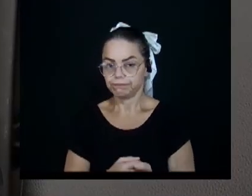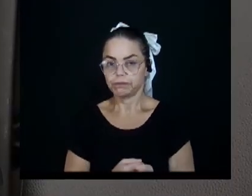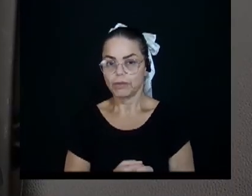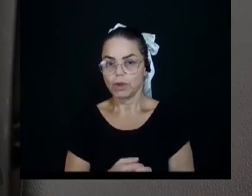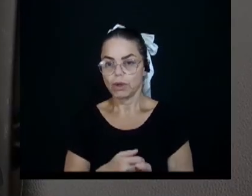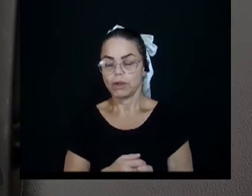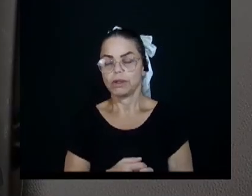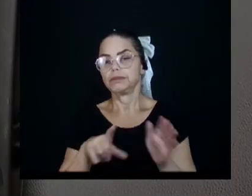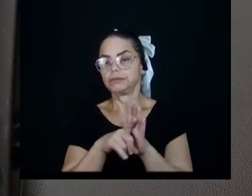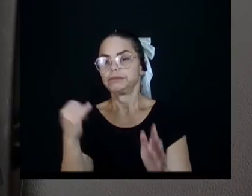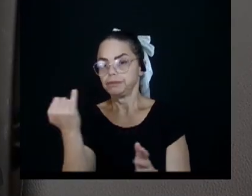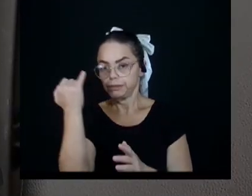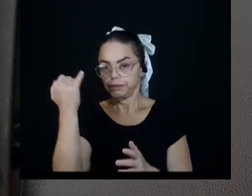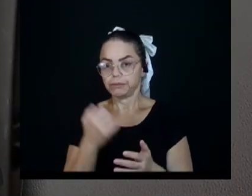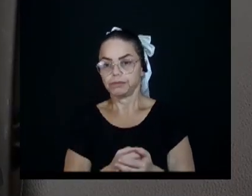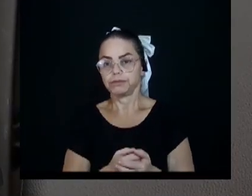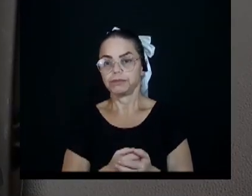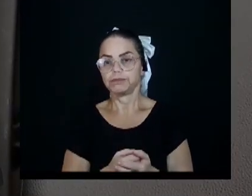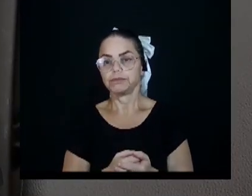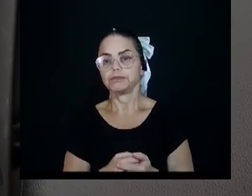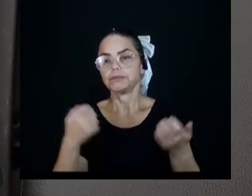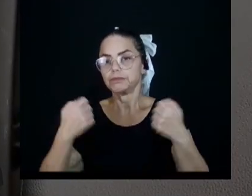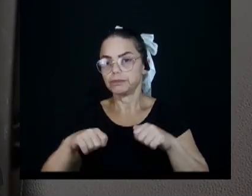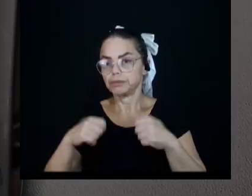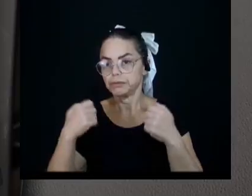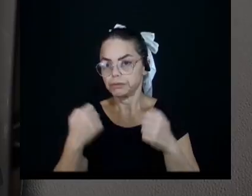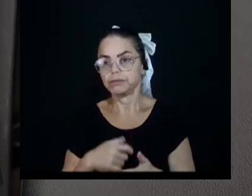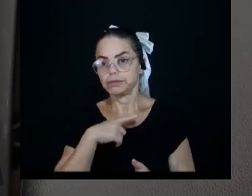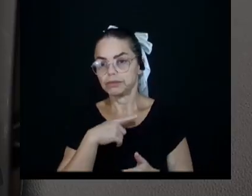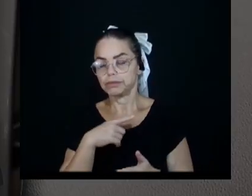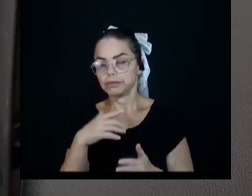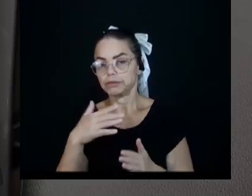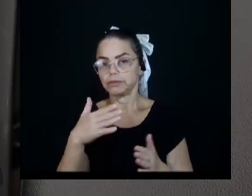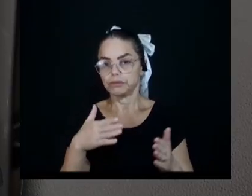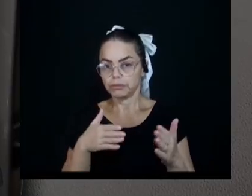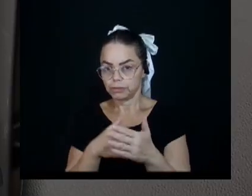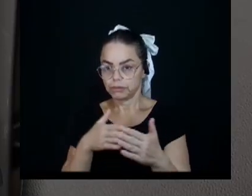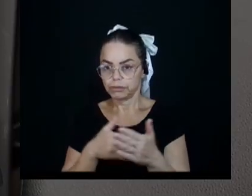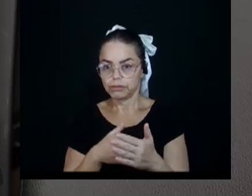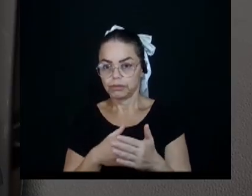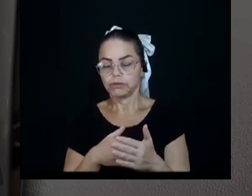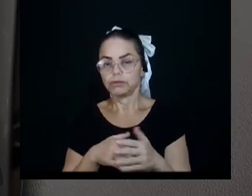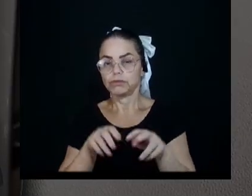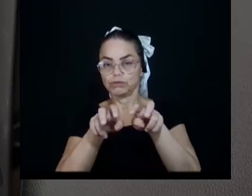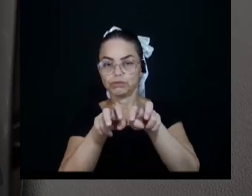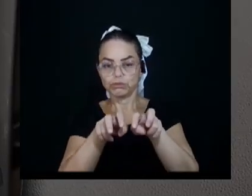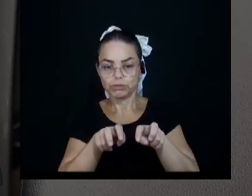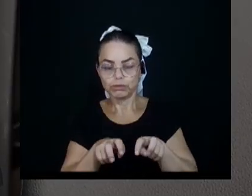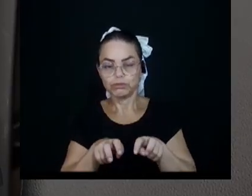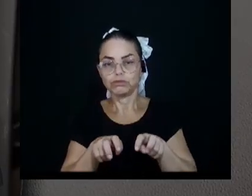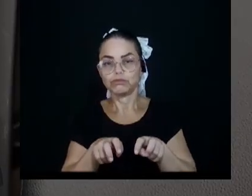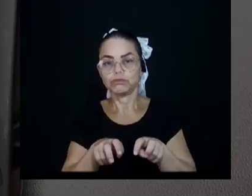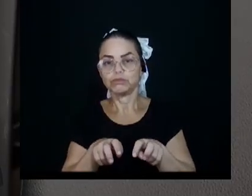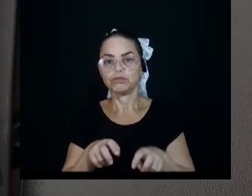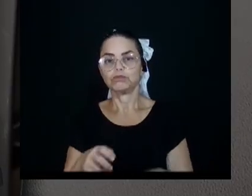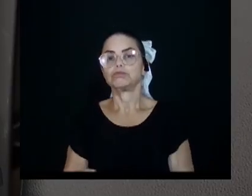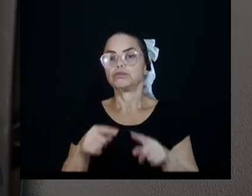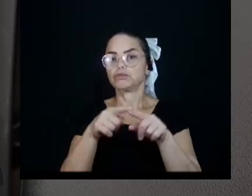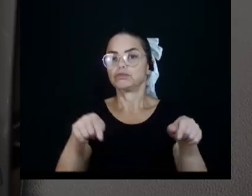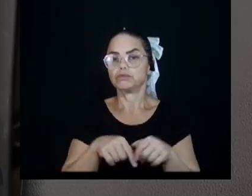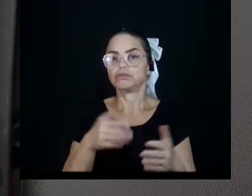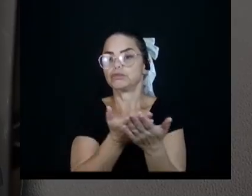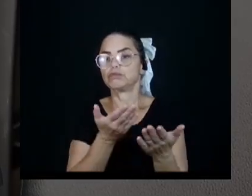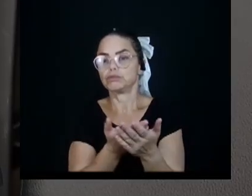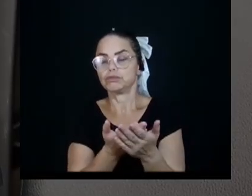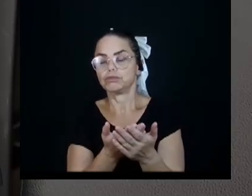porque é o seguinte, nós precisamos ter limite de número de crianças por sala de aula. O que acontece? Há muitas